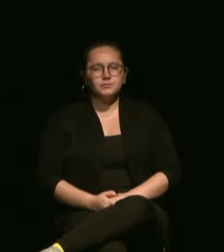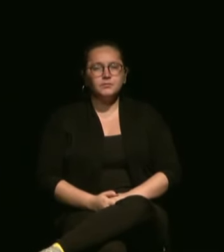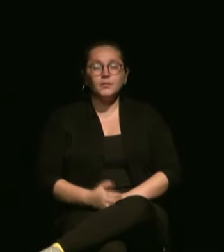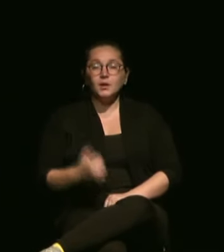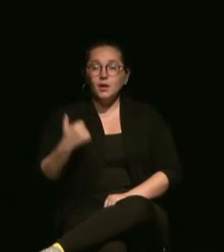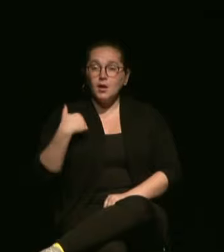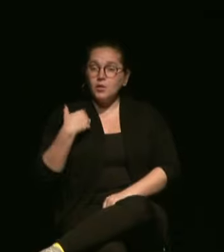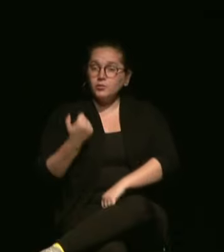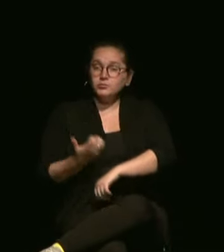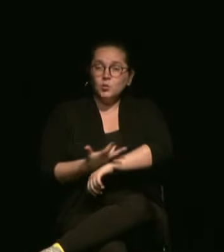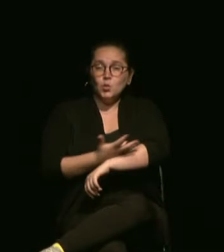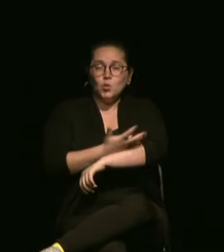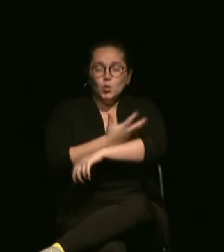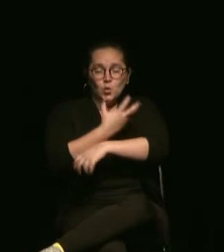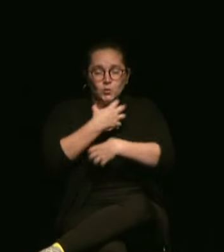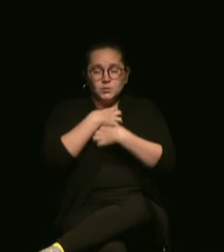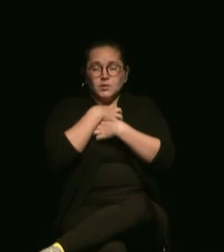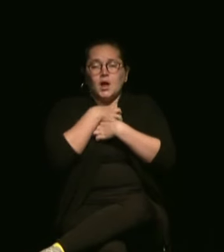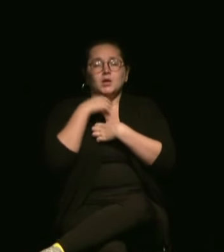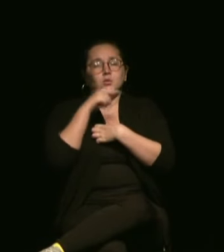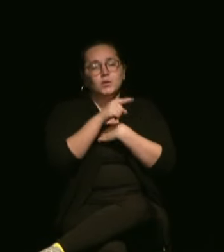Eu fico muito emocionado com essa música.